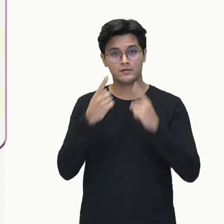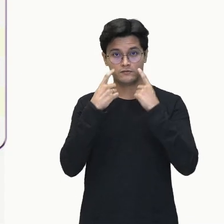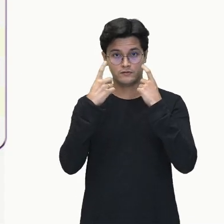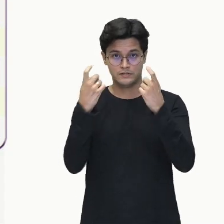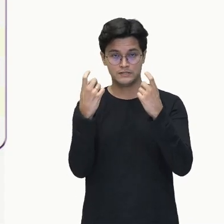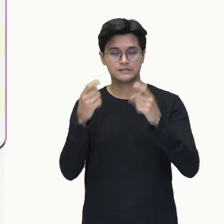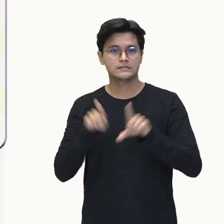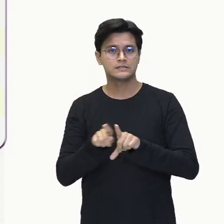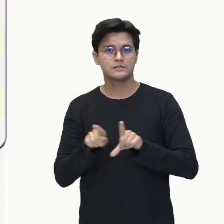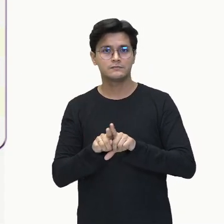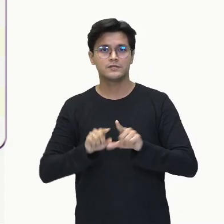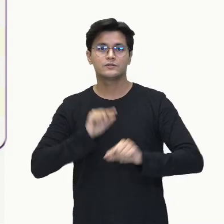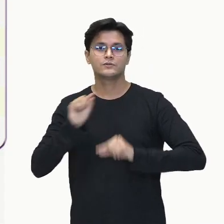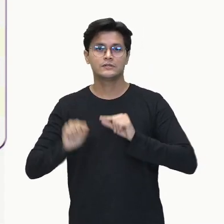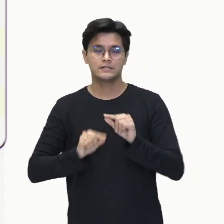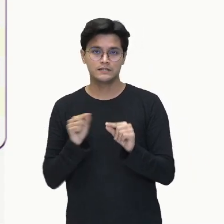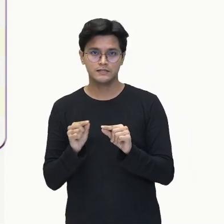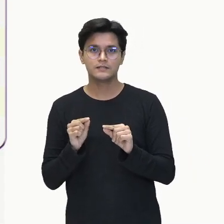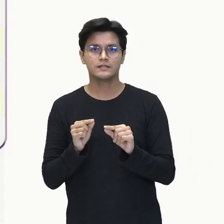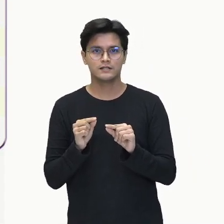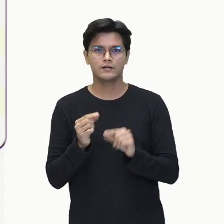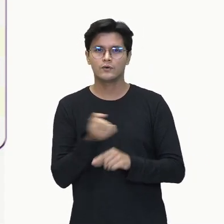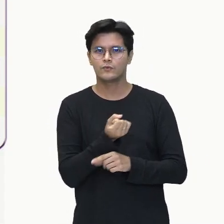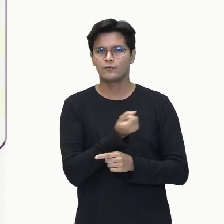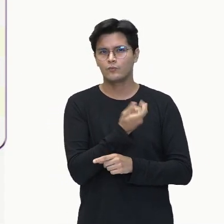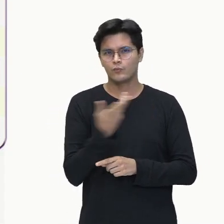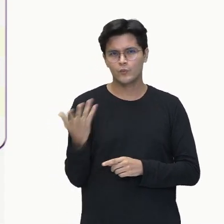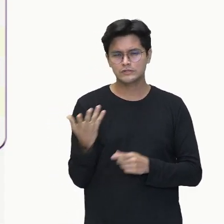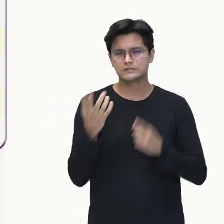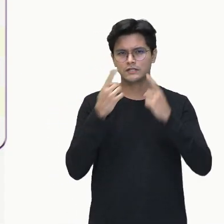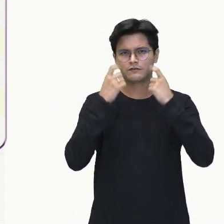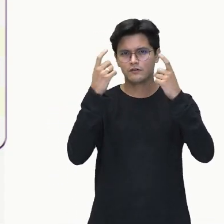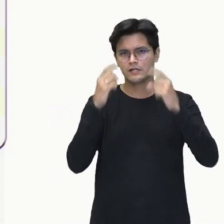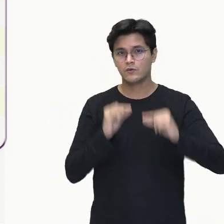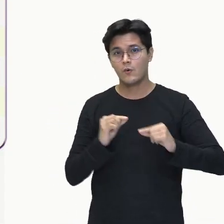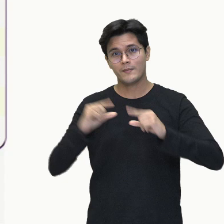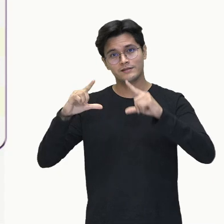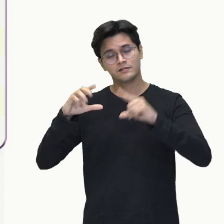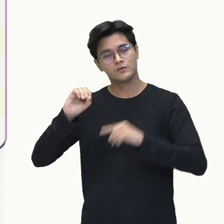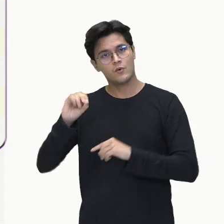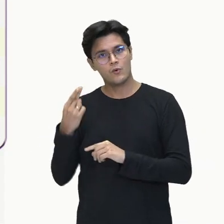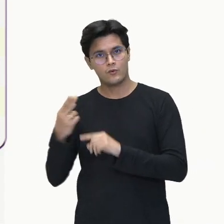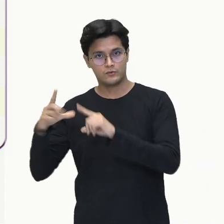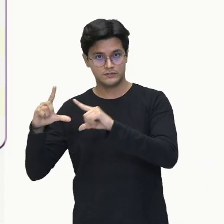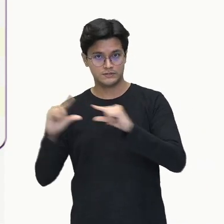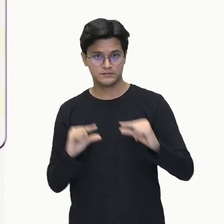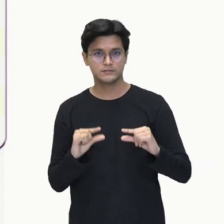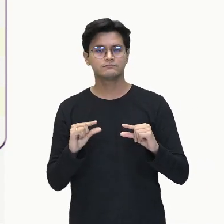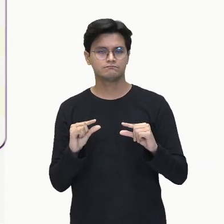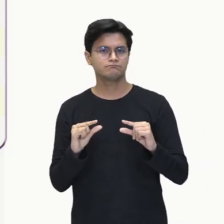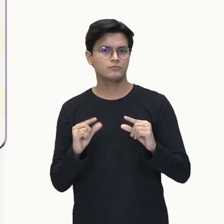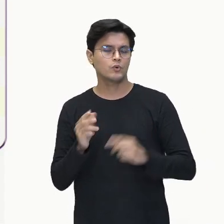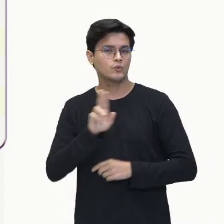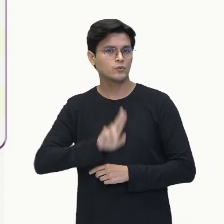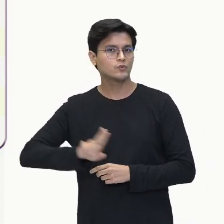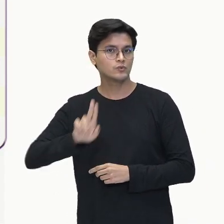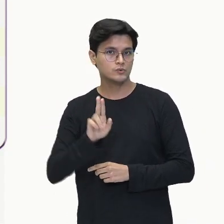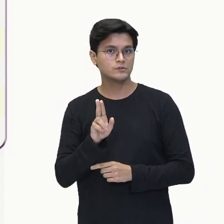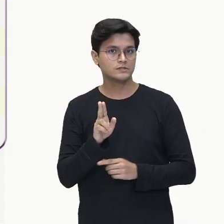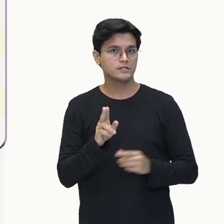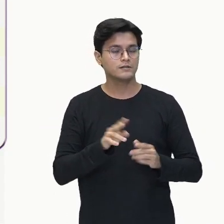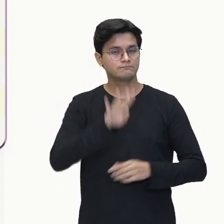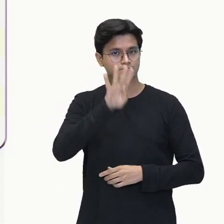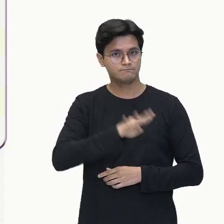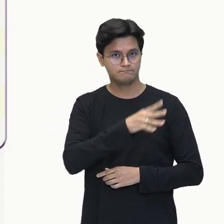que estão aumentando sua violência, as que estão regredindo, elas são feitas através desse índice que é o